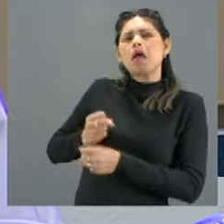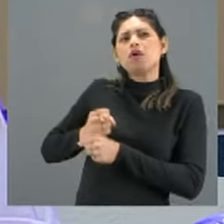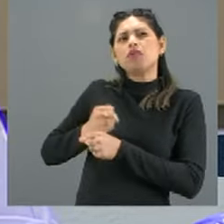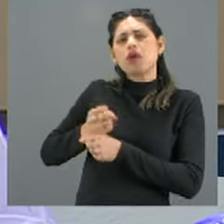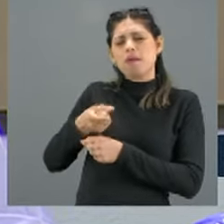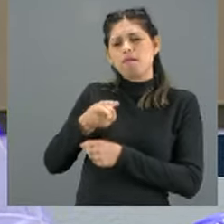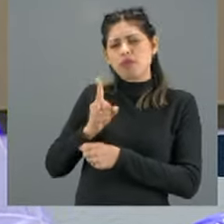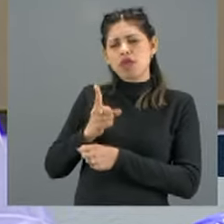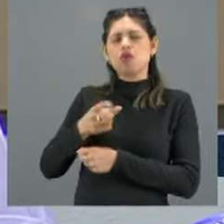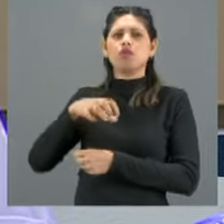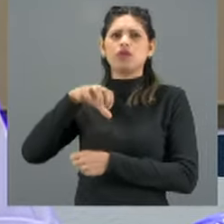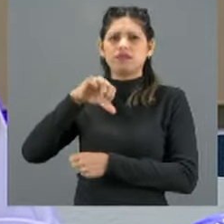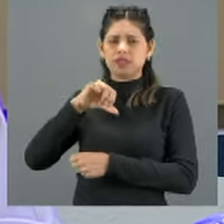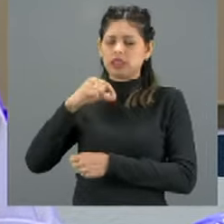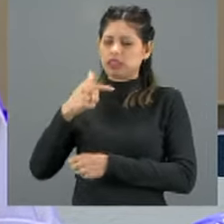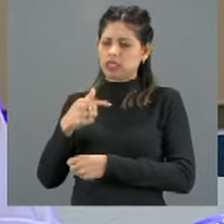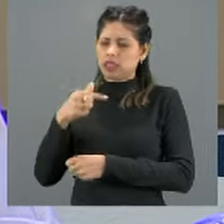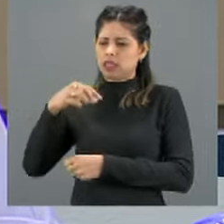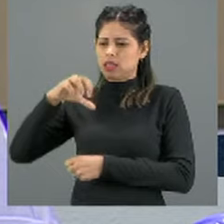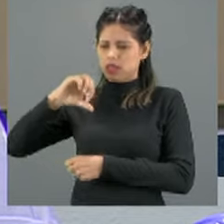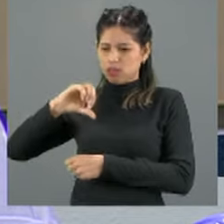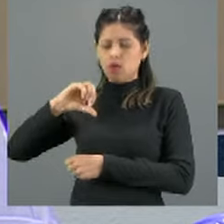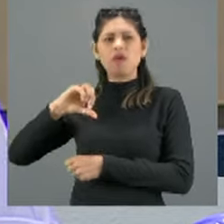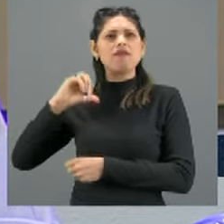1979 até agora,